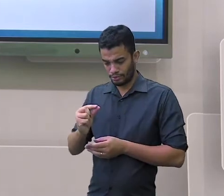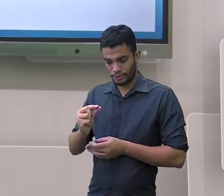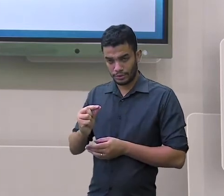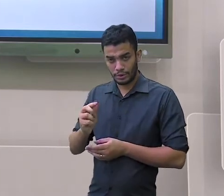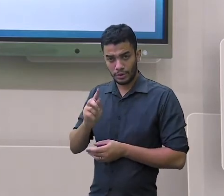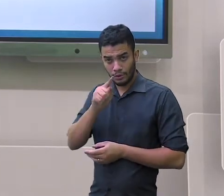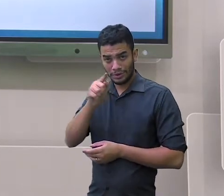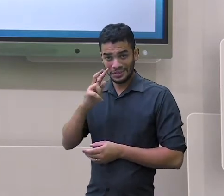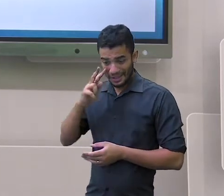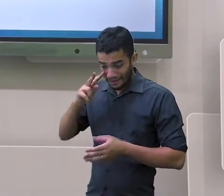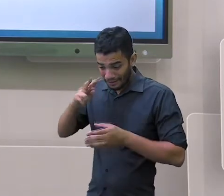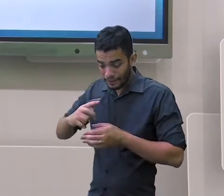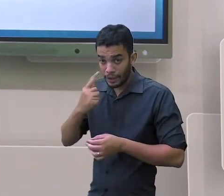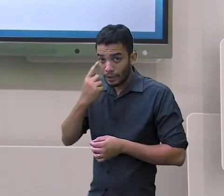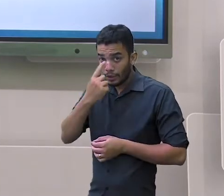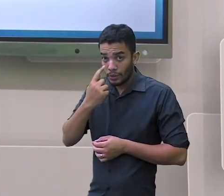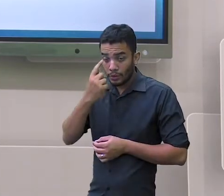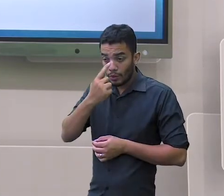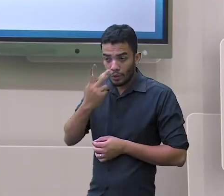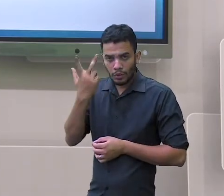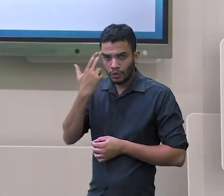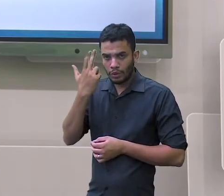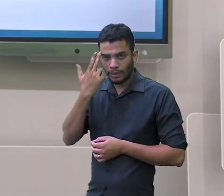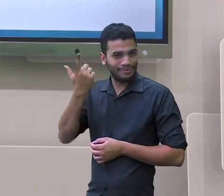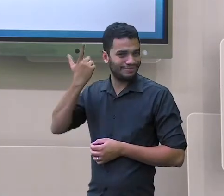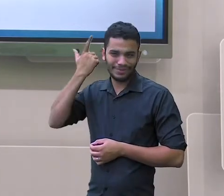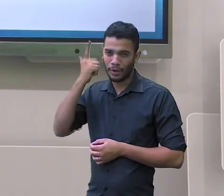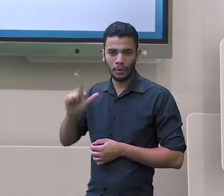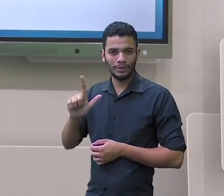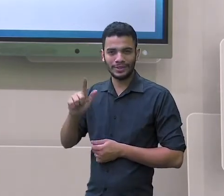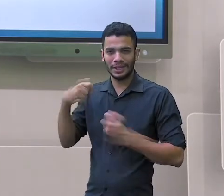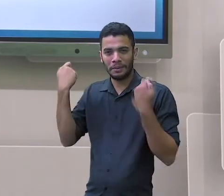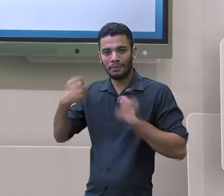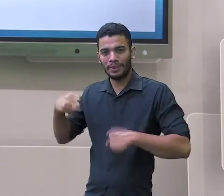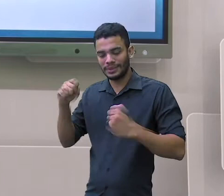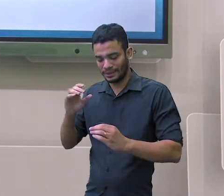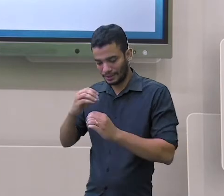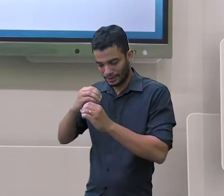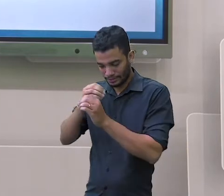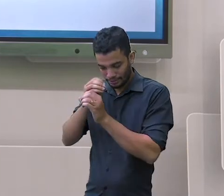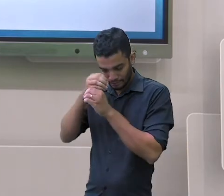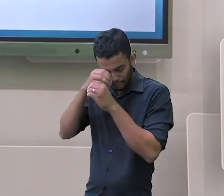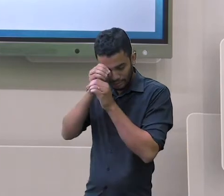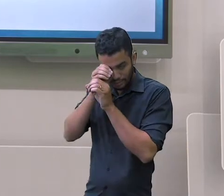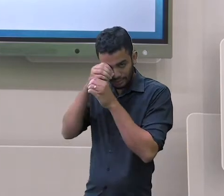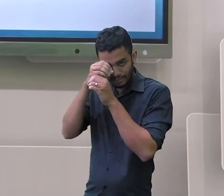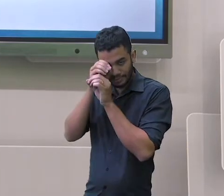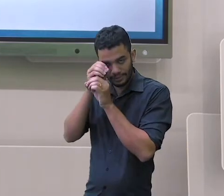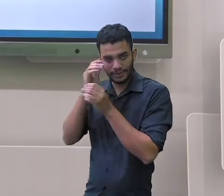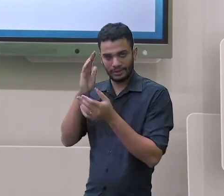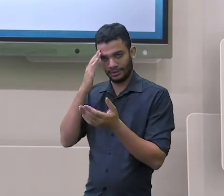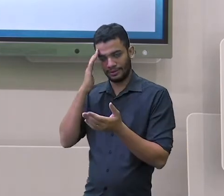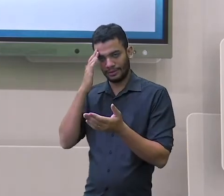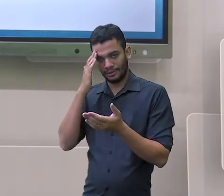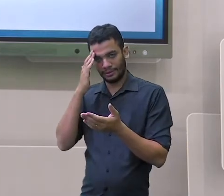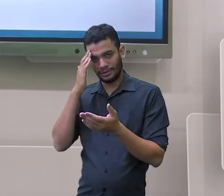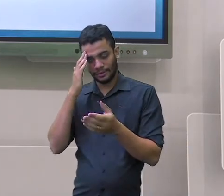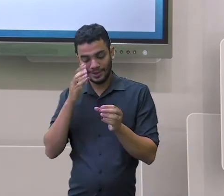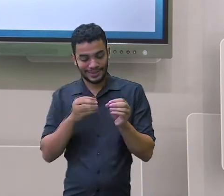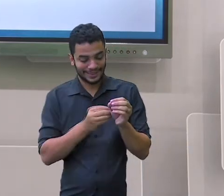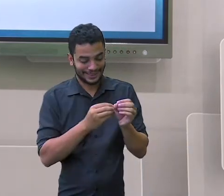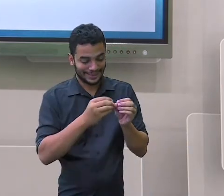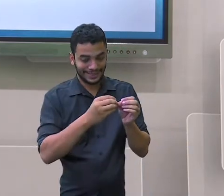a unidade. Quando eu juntar, quando eu ligar